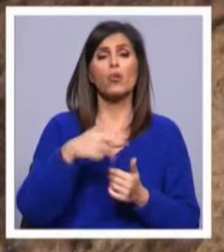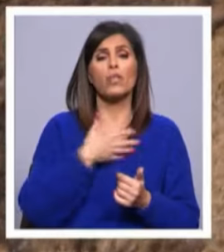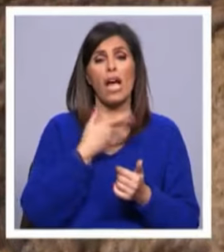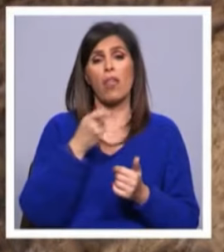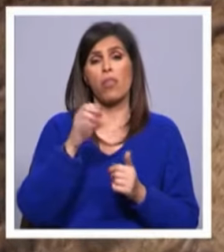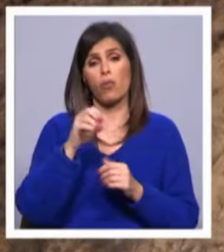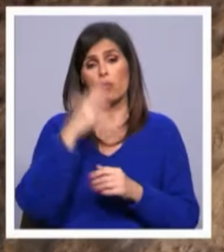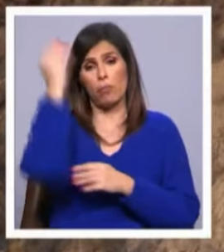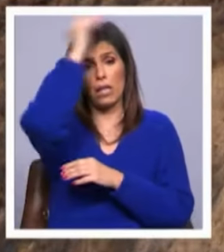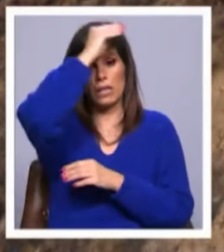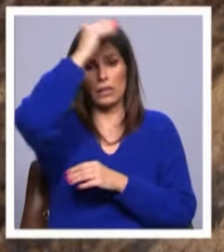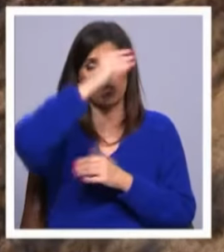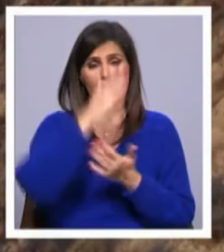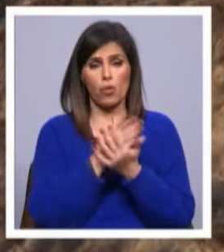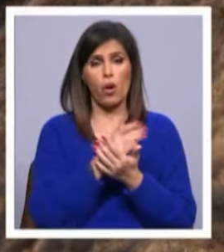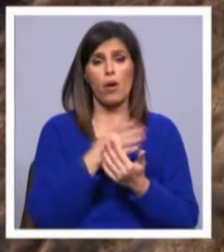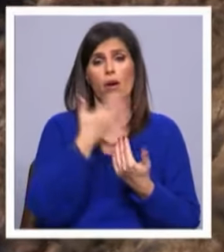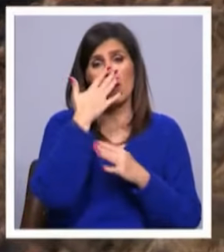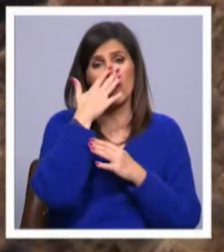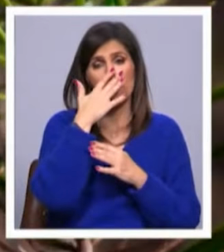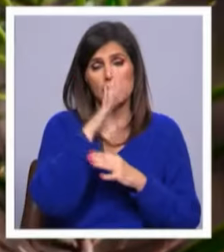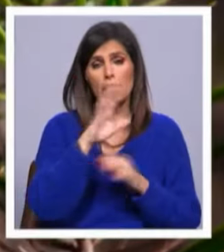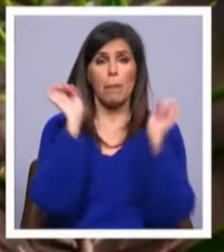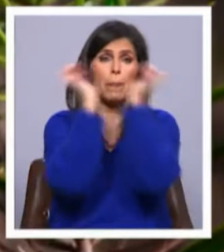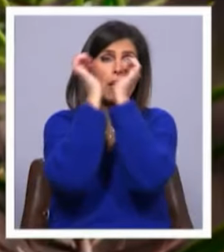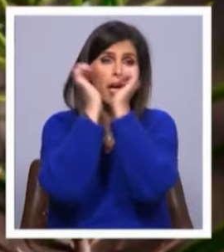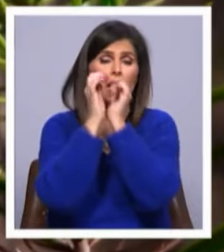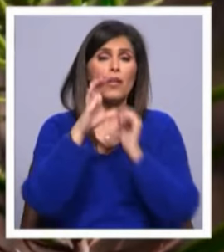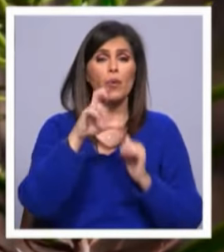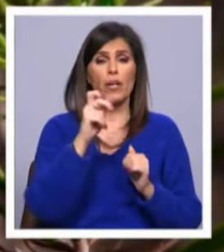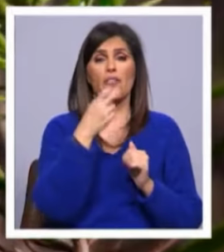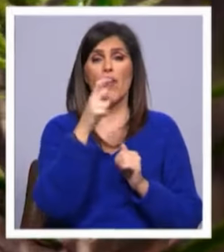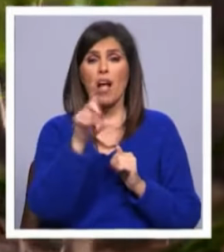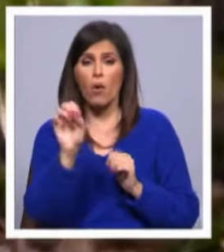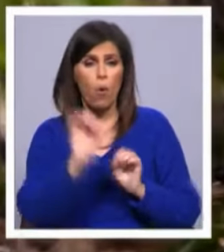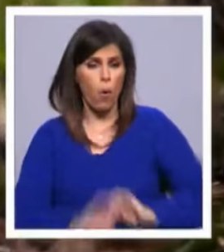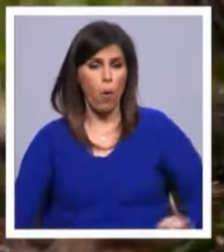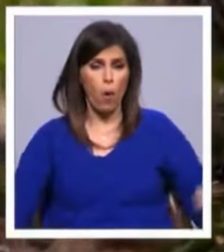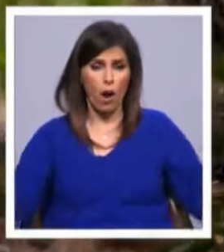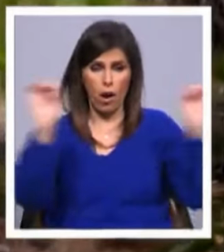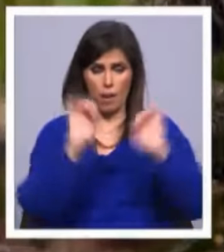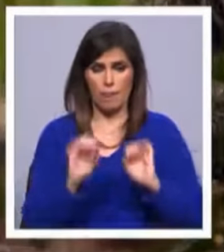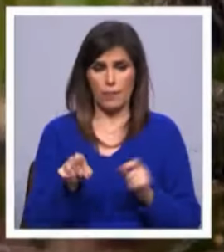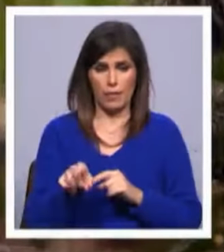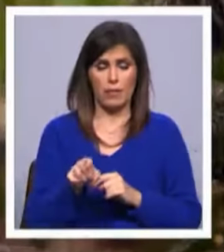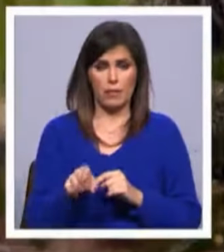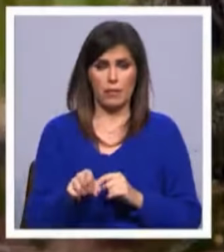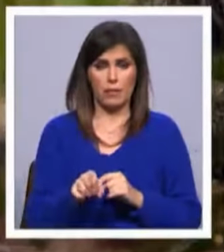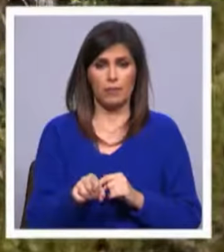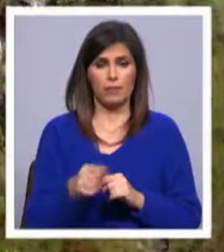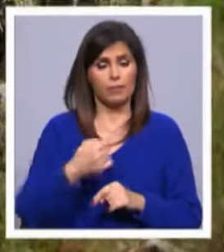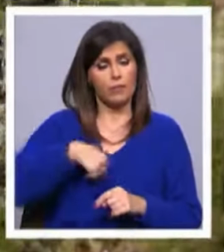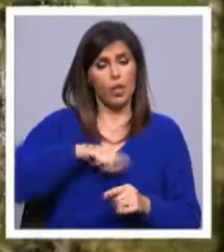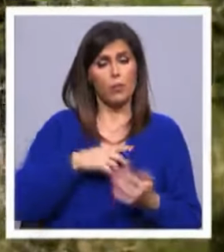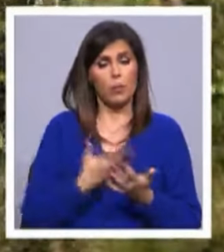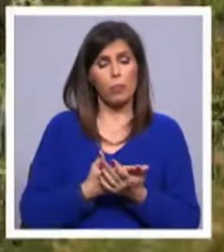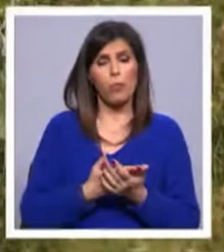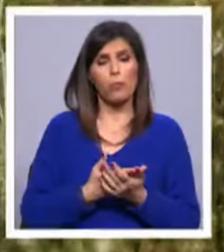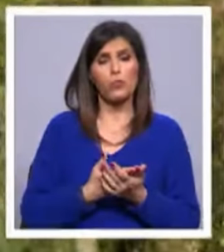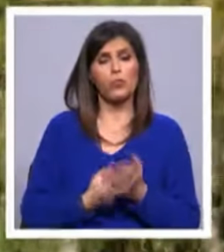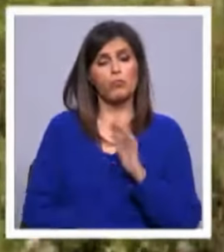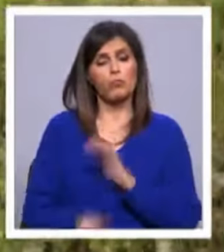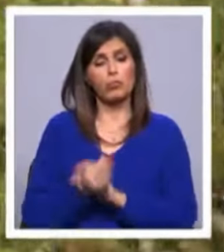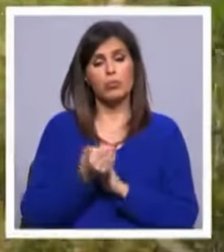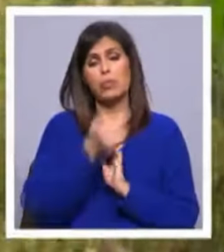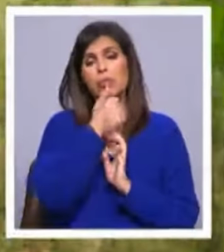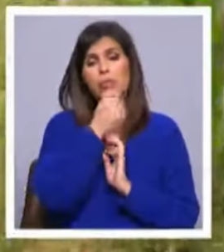exemplo, mas para um carvalhal, para um pinhal, não existe. o Centro Pinos propor a